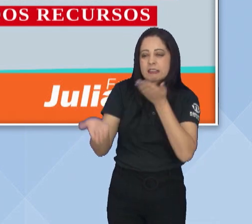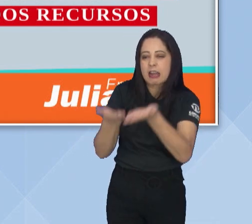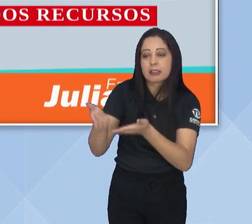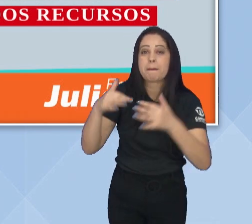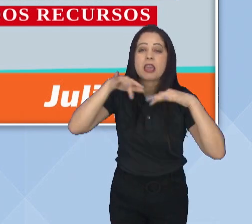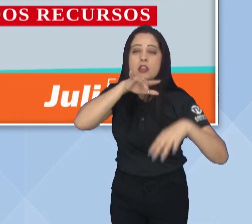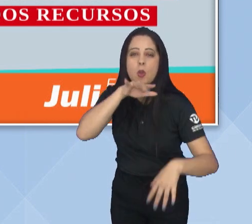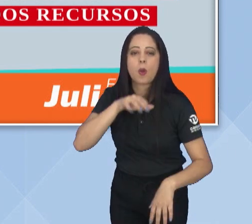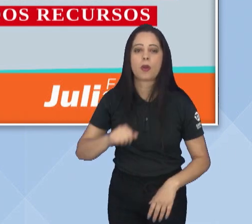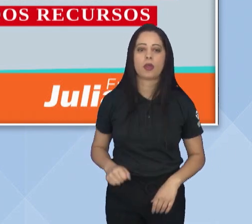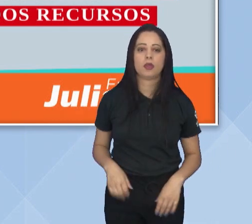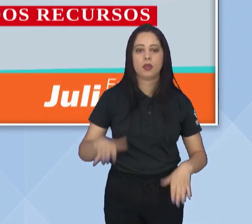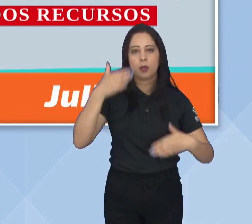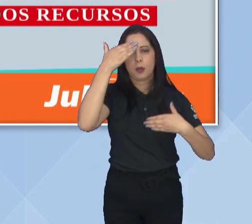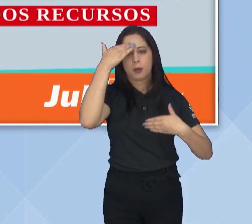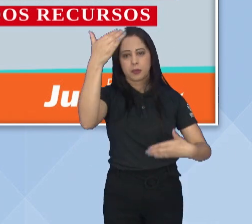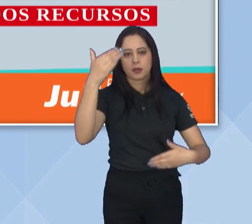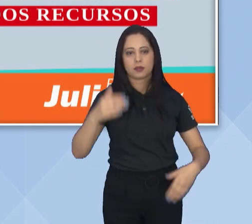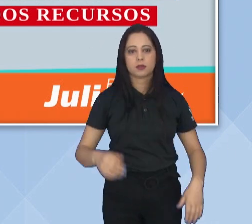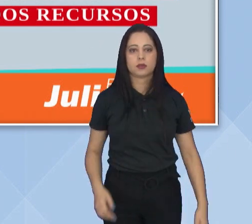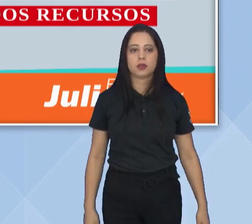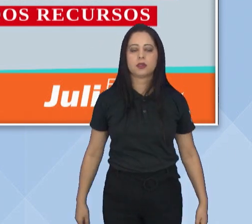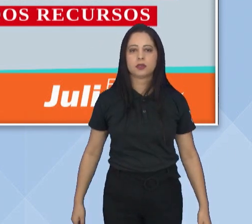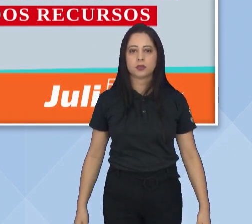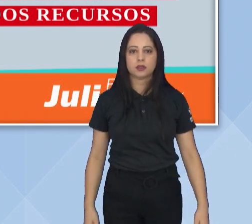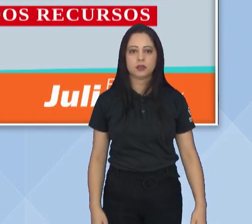cidade. Obrigada, vereadora Amélia.